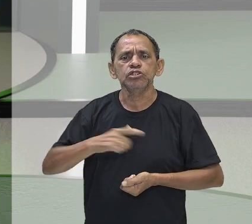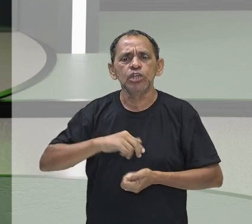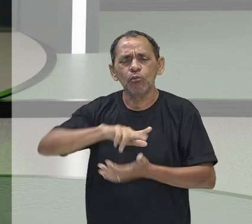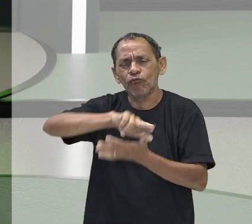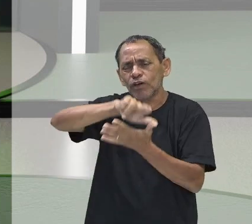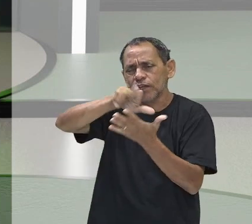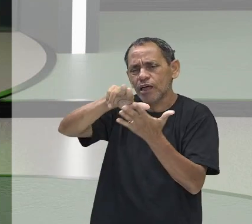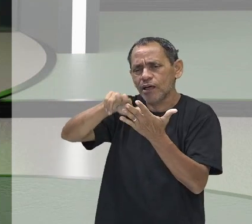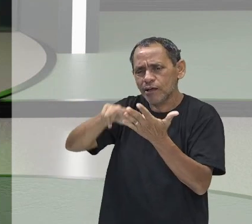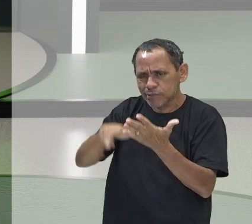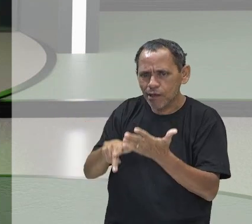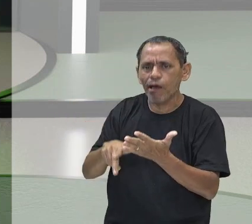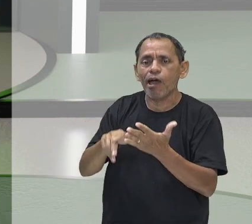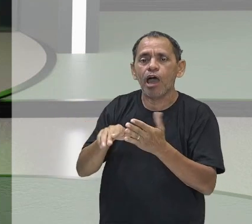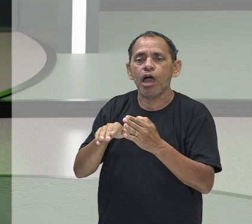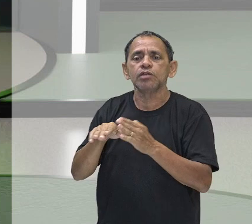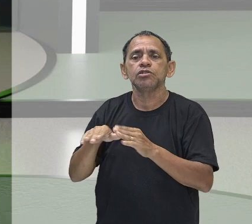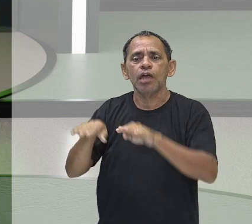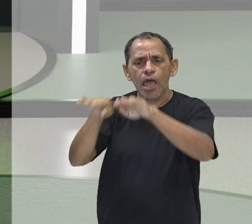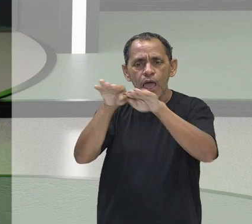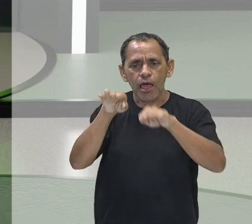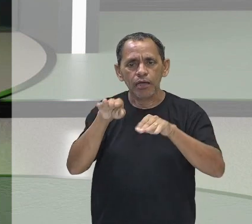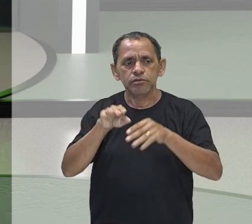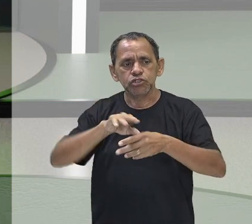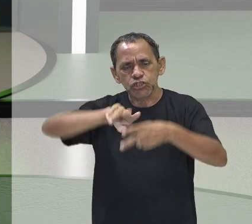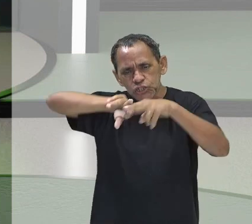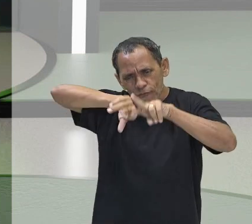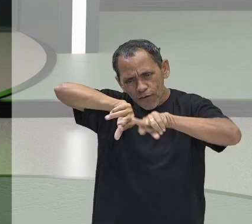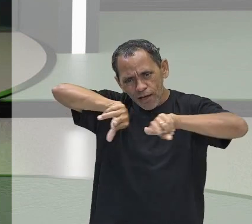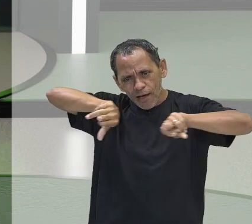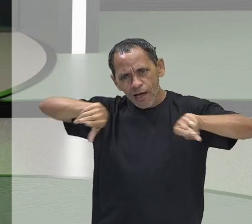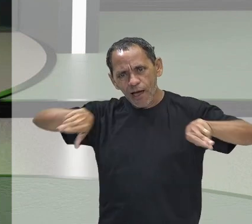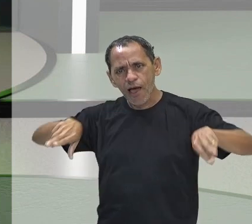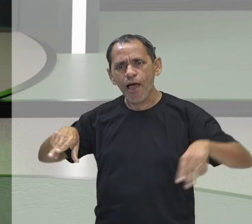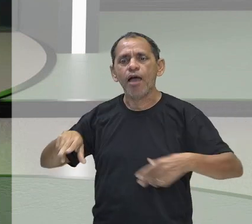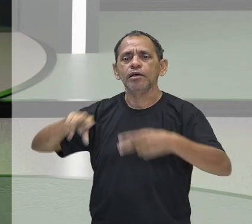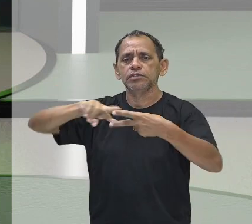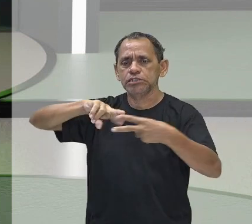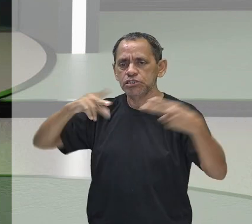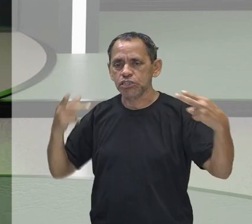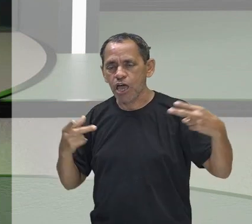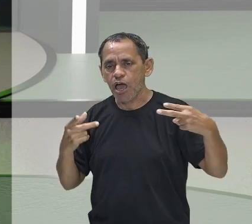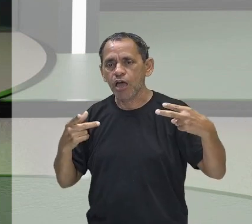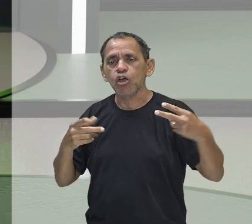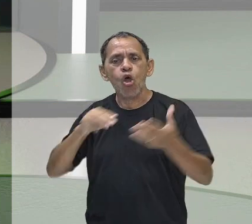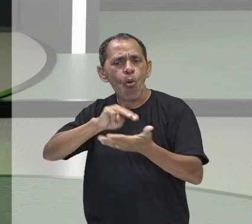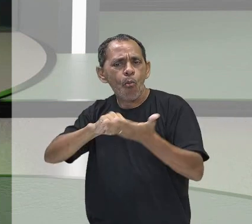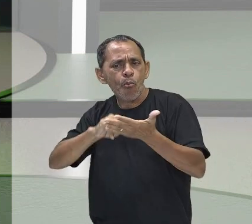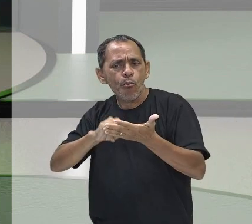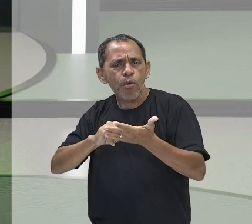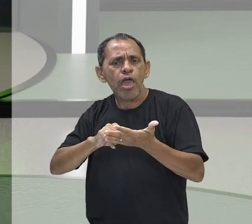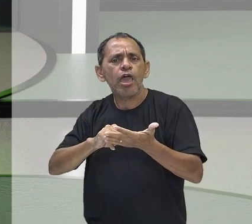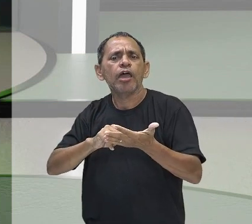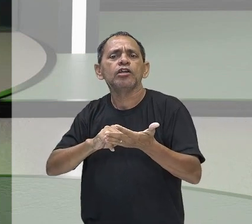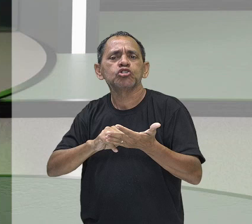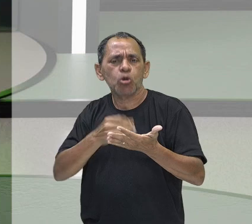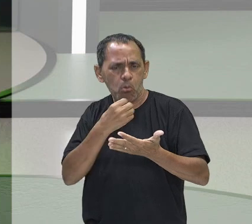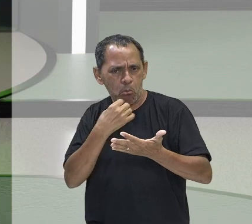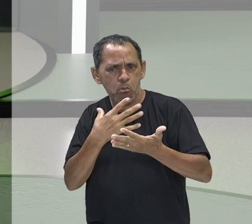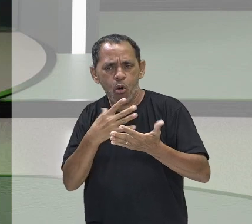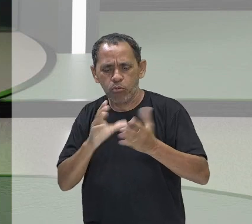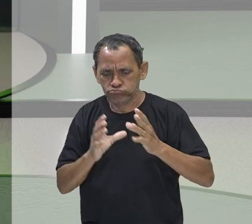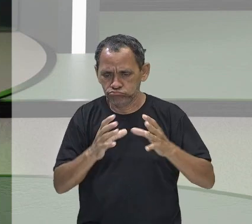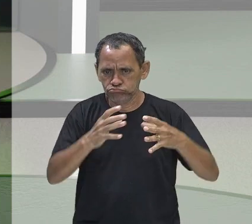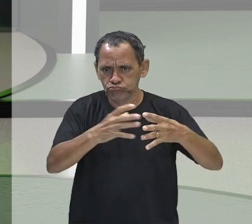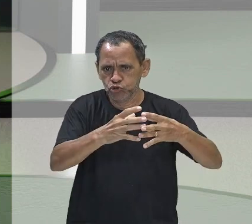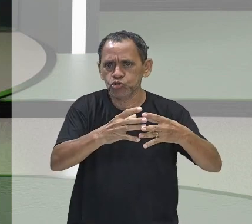de DNA, tá? Então, às vezes um método que serve para um grupo de pacientes não vai servir para o outro.